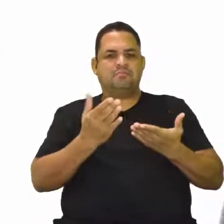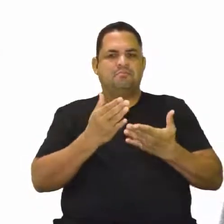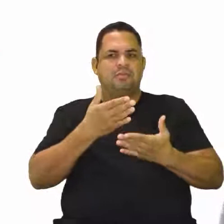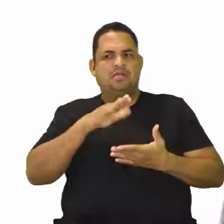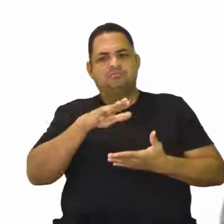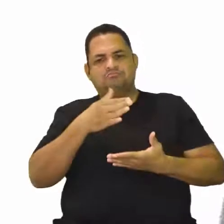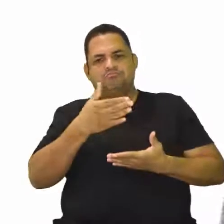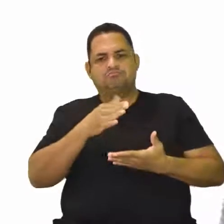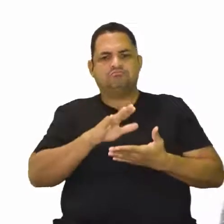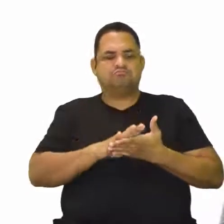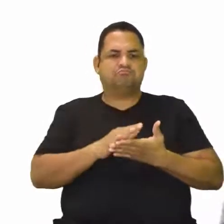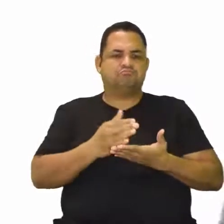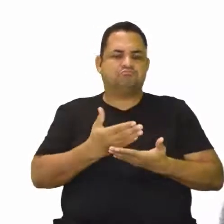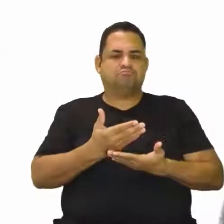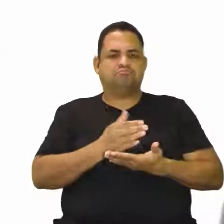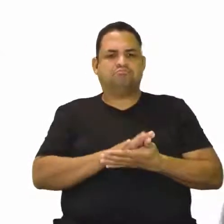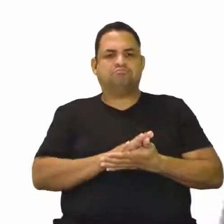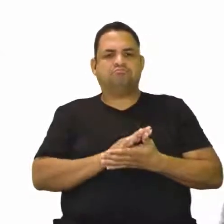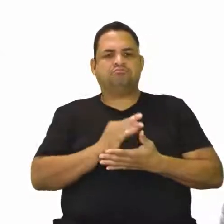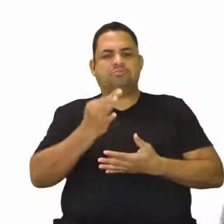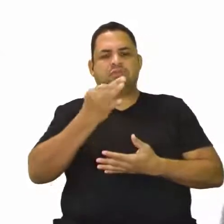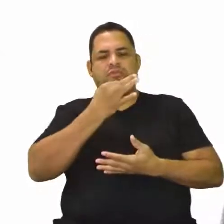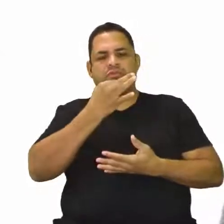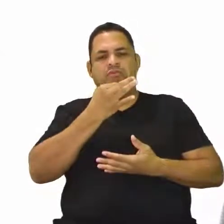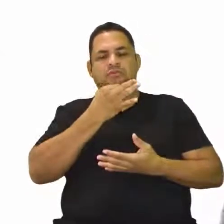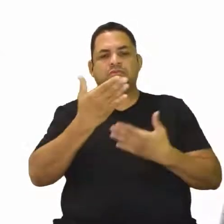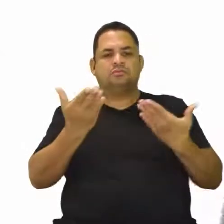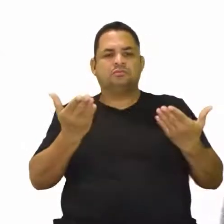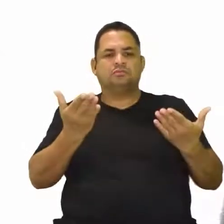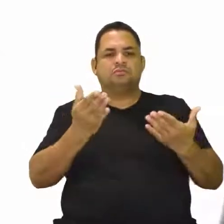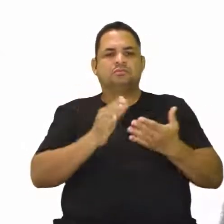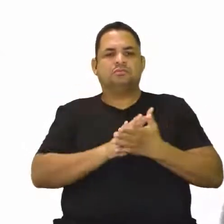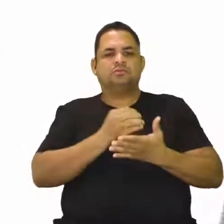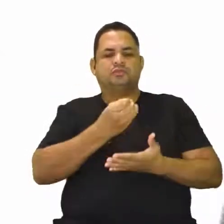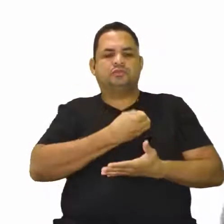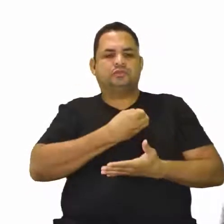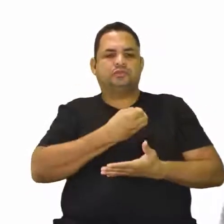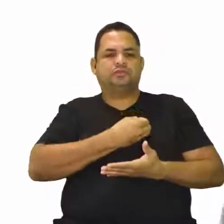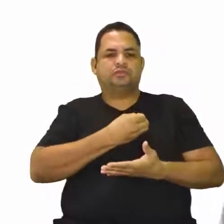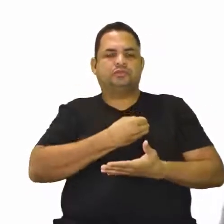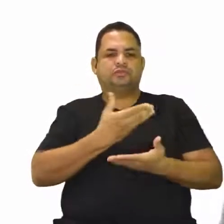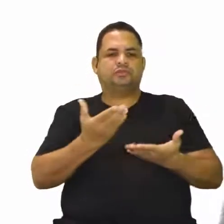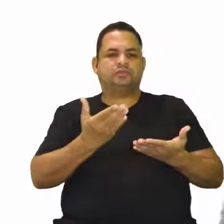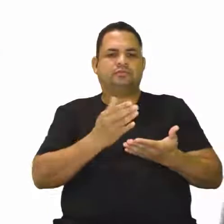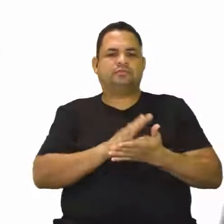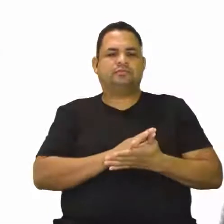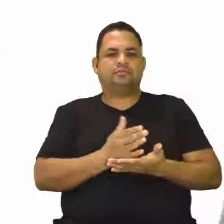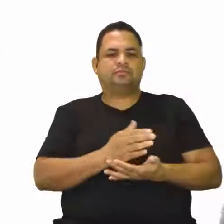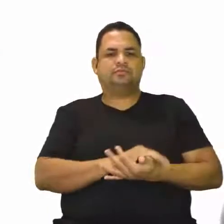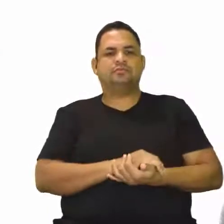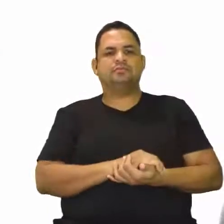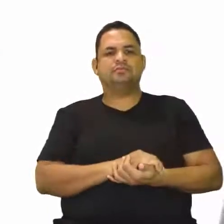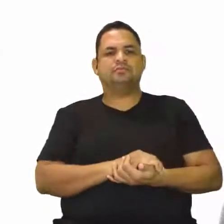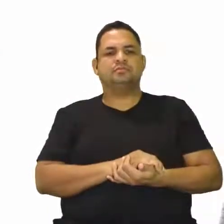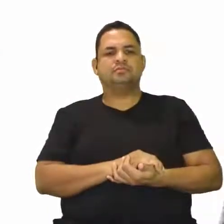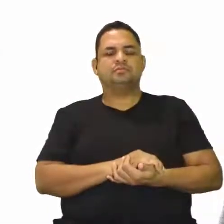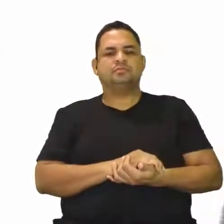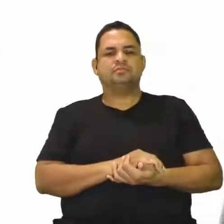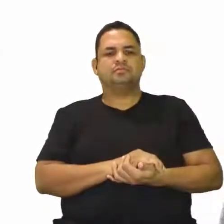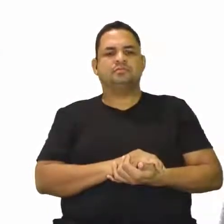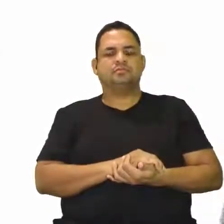é uma aproximação a suposição de dados a de números